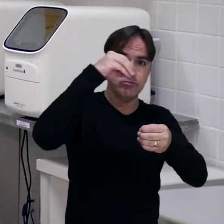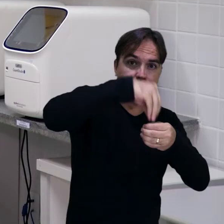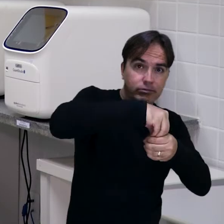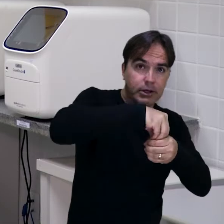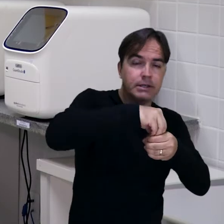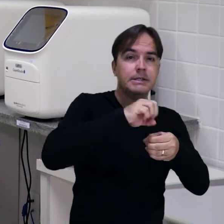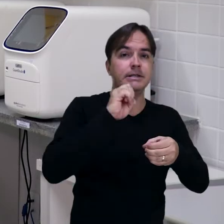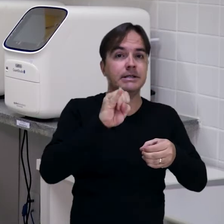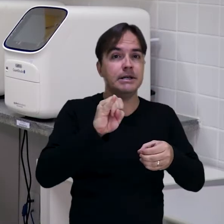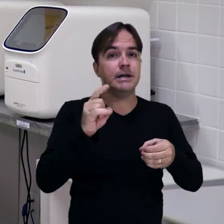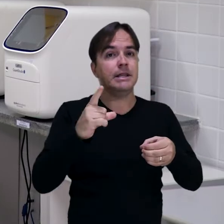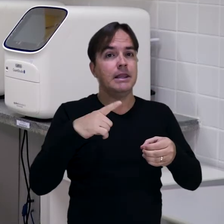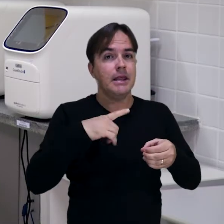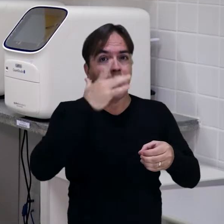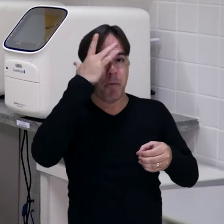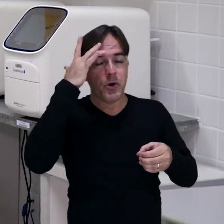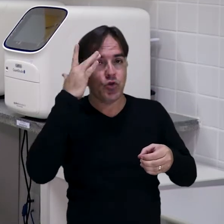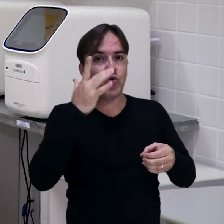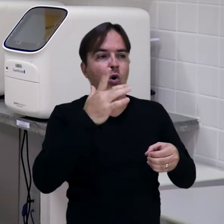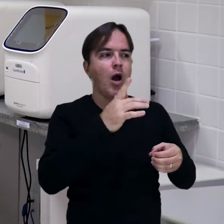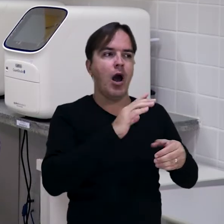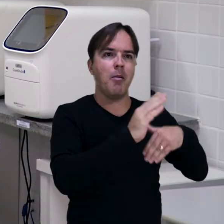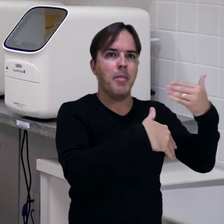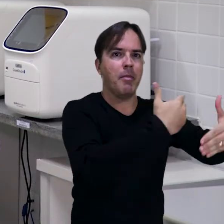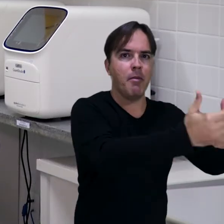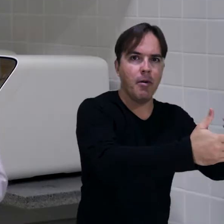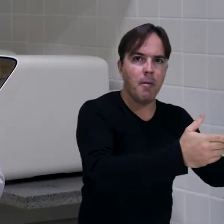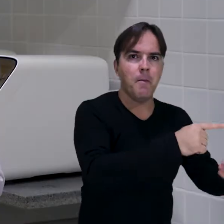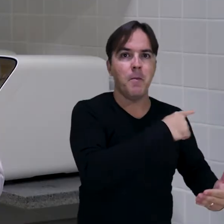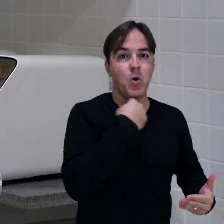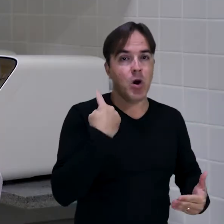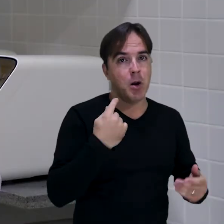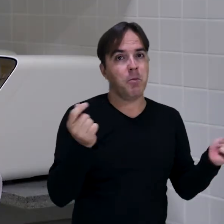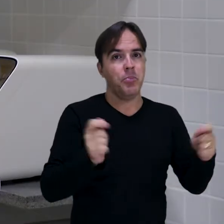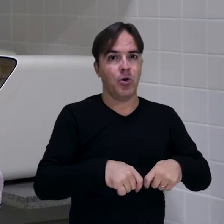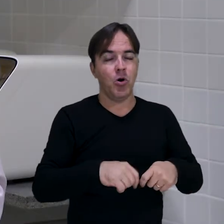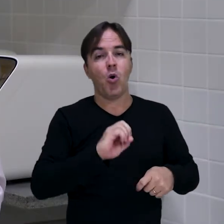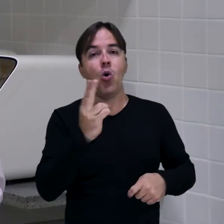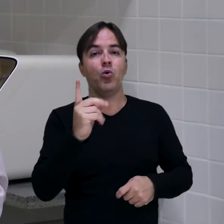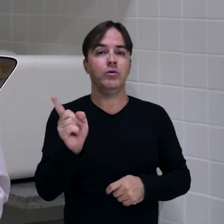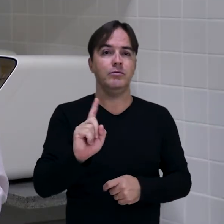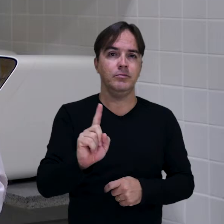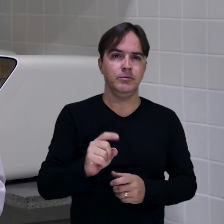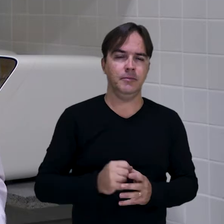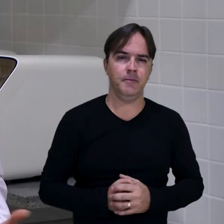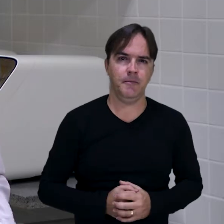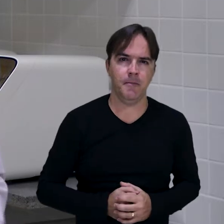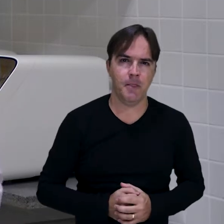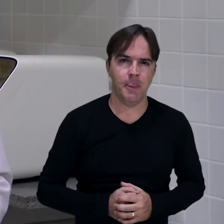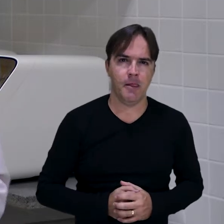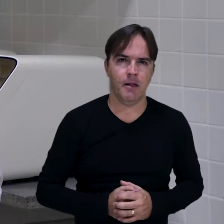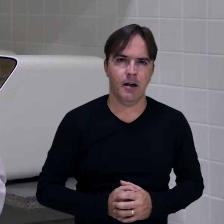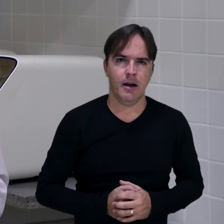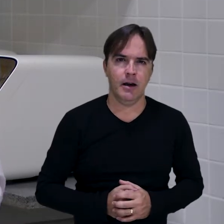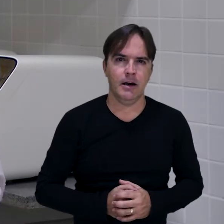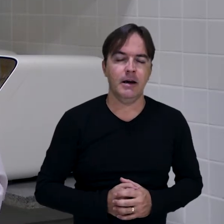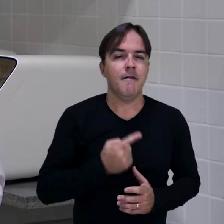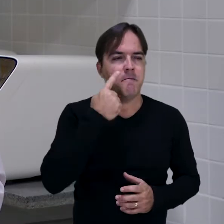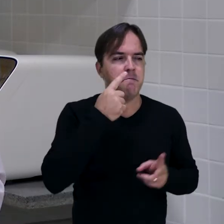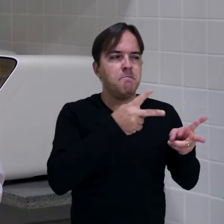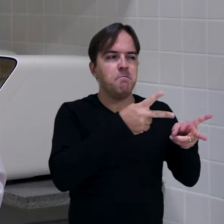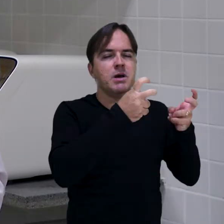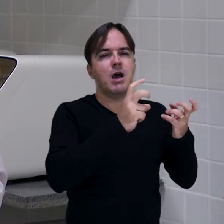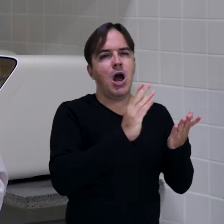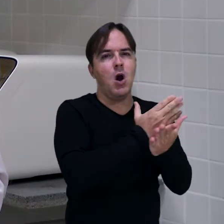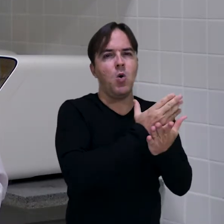verificar a predisposição e o risco de óbito desses indivíduos. Nos nossos resultados, nós vimos que os pacientes mais velhos,